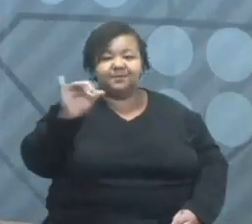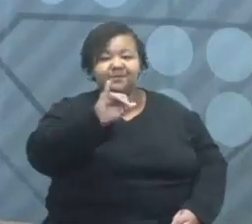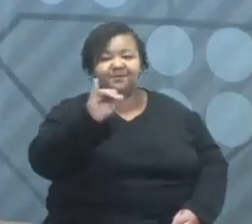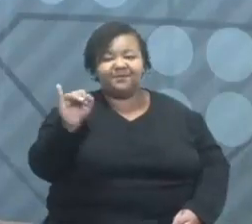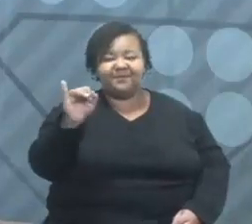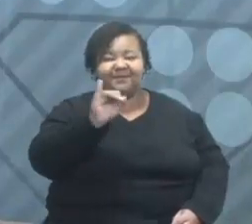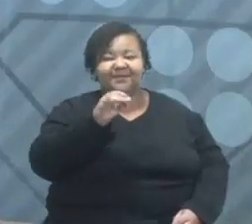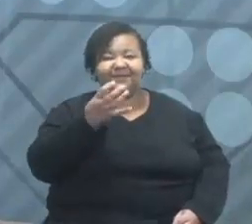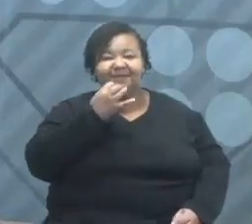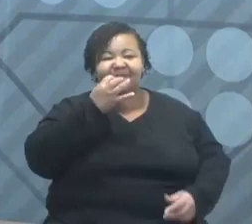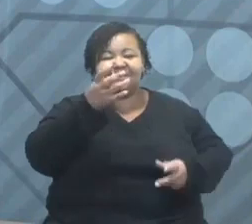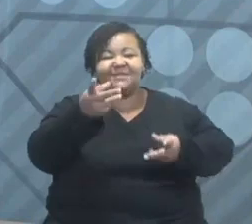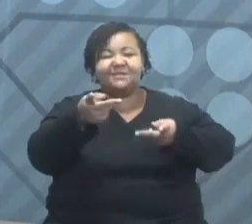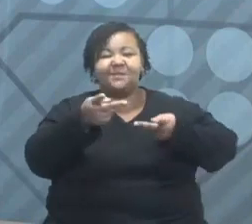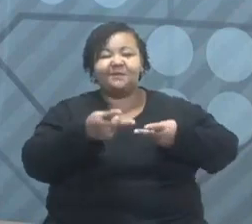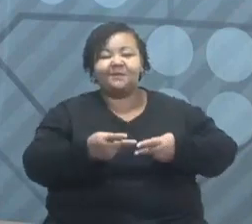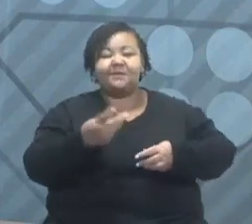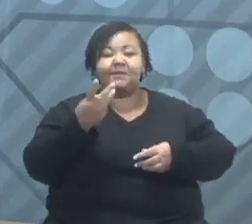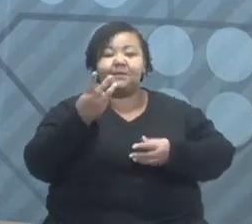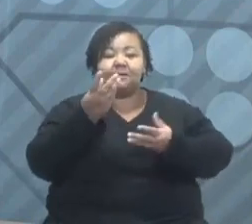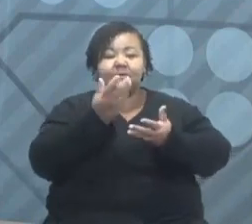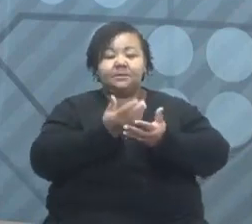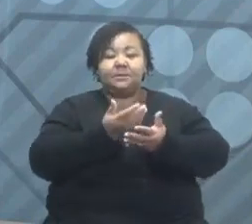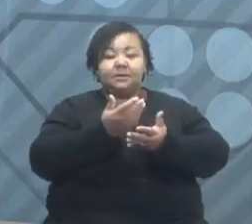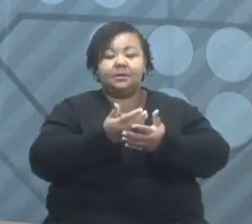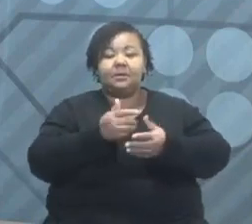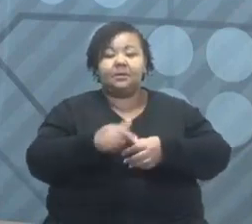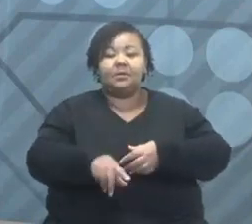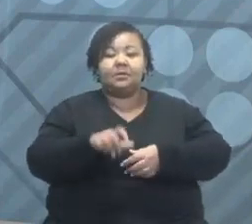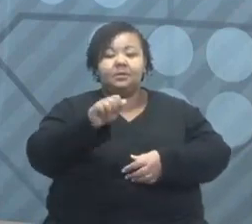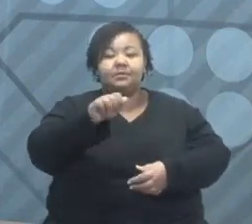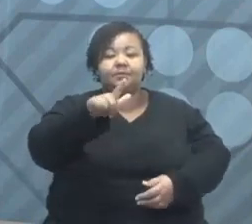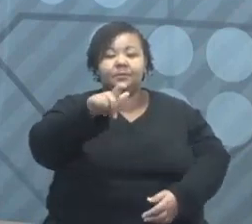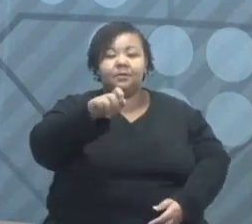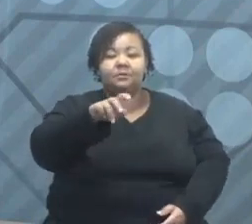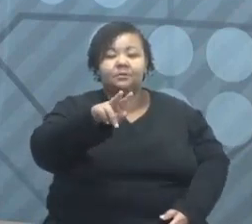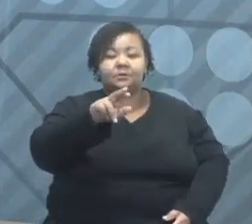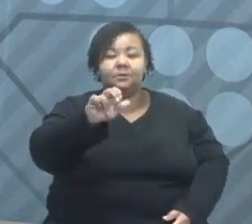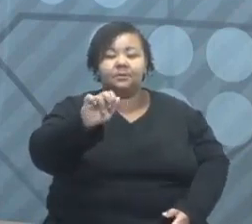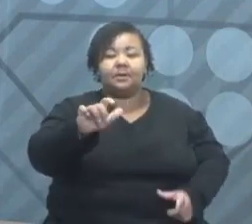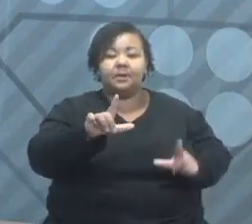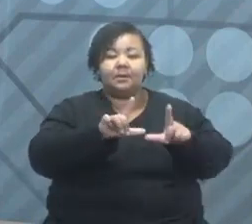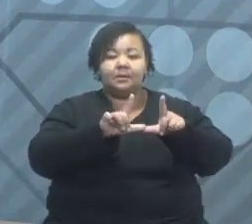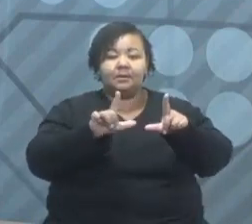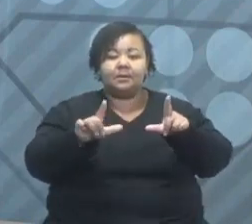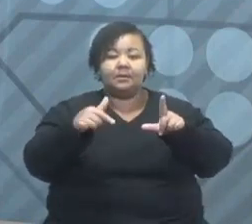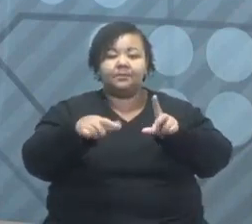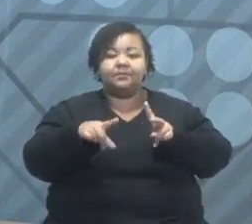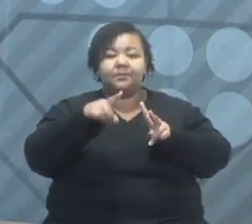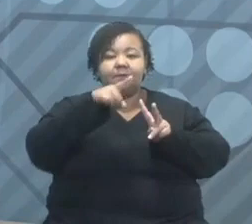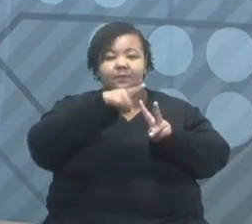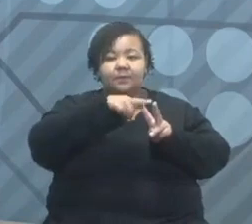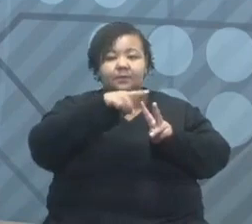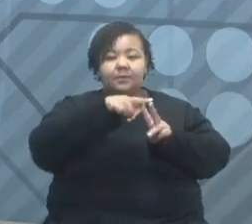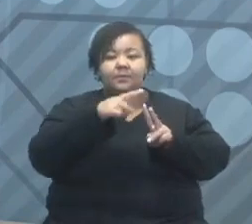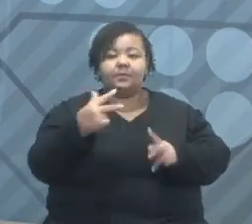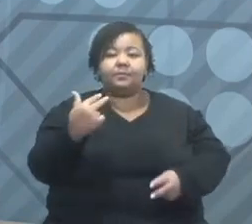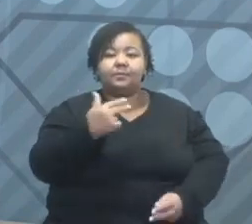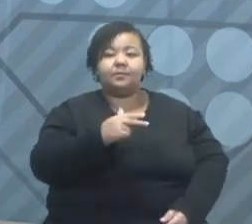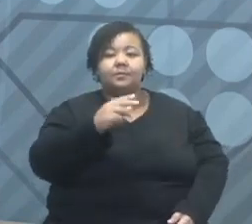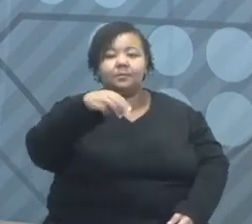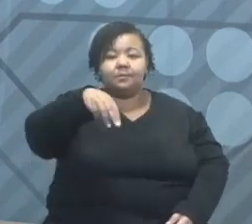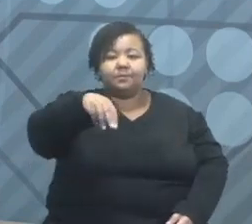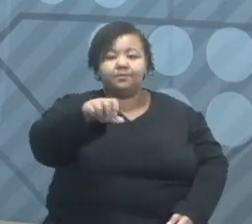Olá, seja bem-vindo à terceira aula de álgebra linear e vetorial. Sou a professora Mariane Souza e na aula de